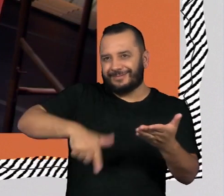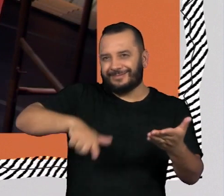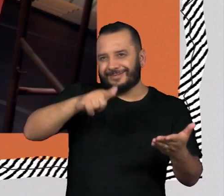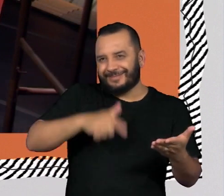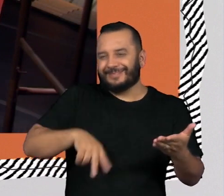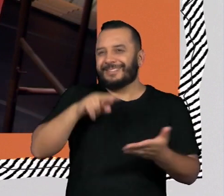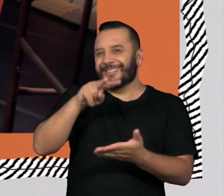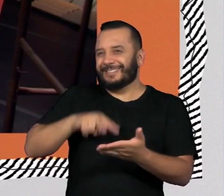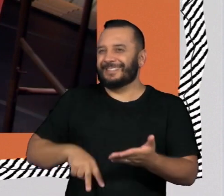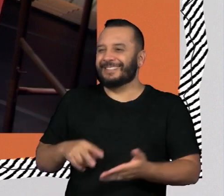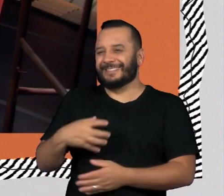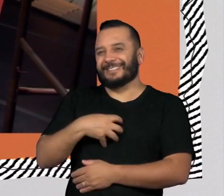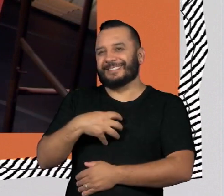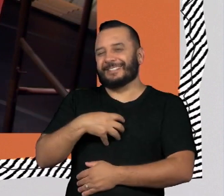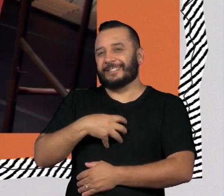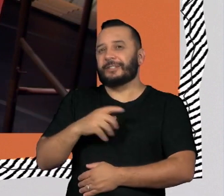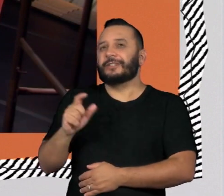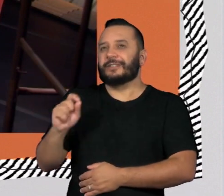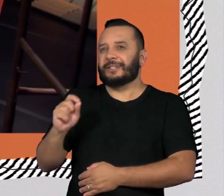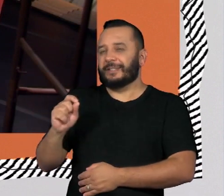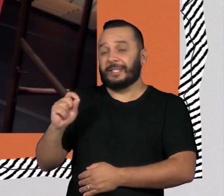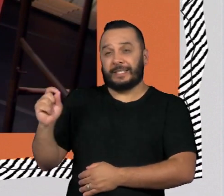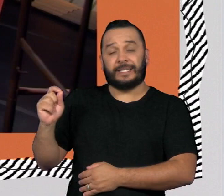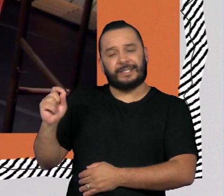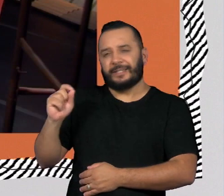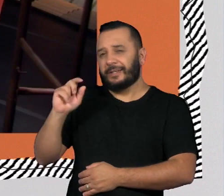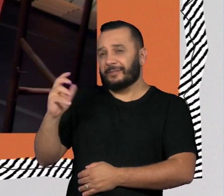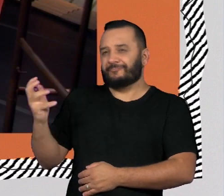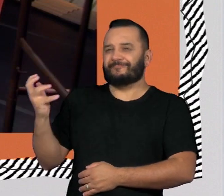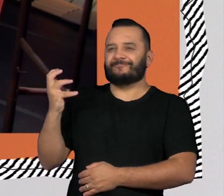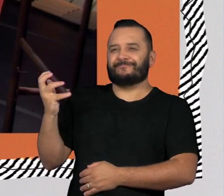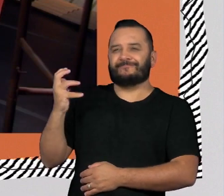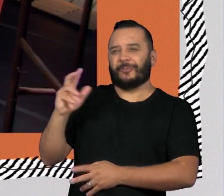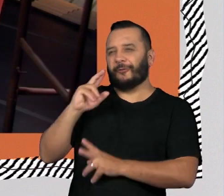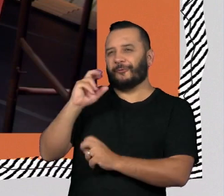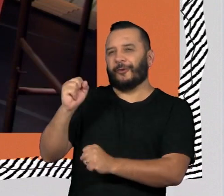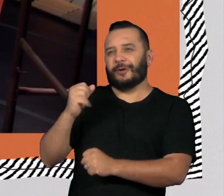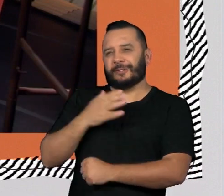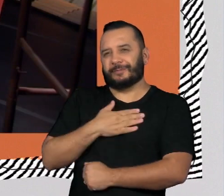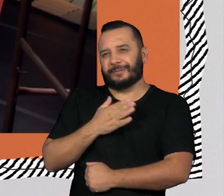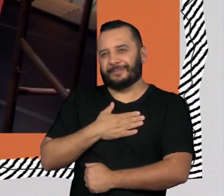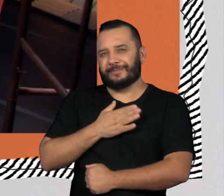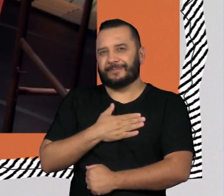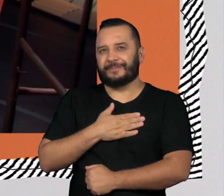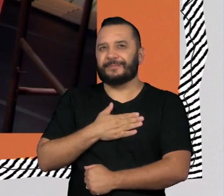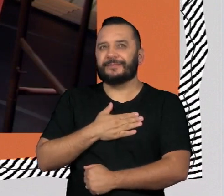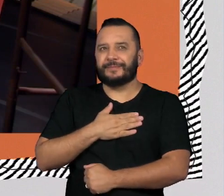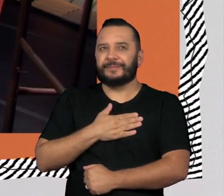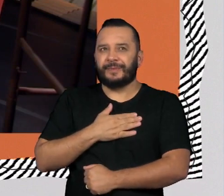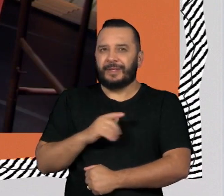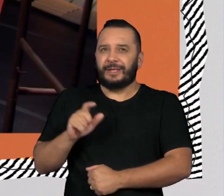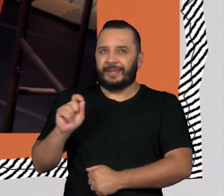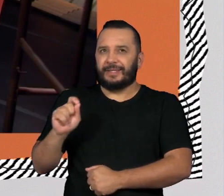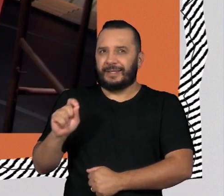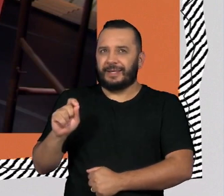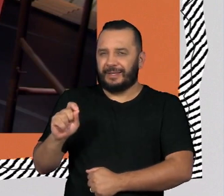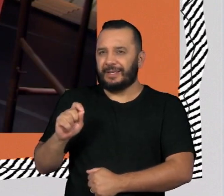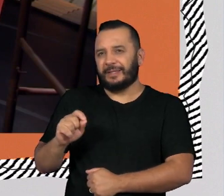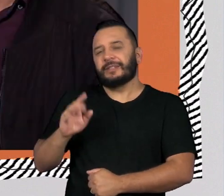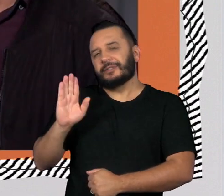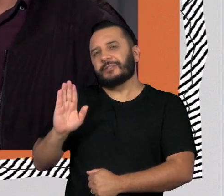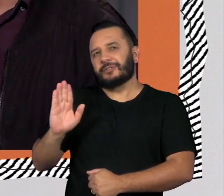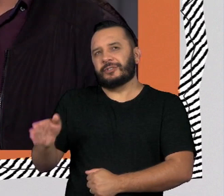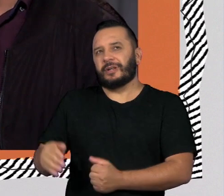que desponta de uma maneira muito forte, muito intensa para mim, é a Toni Morrison, Amada, da Toni